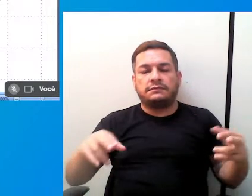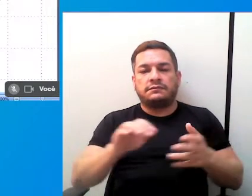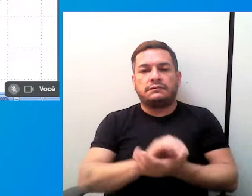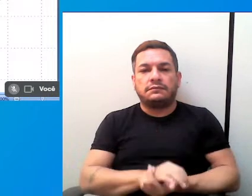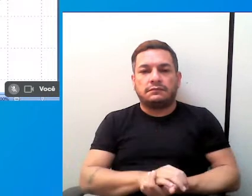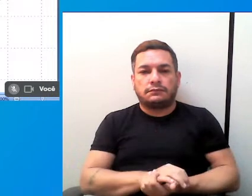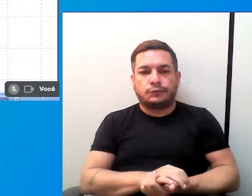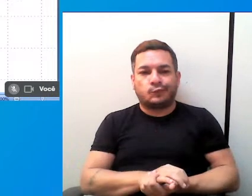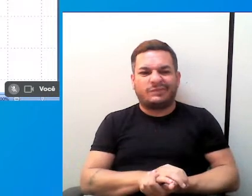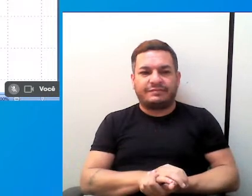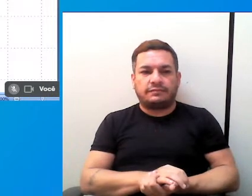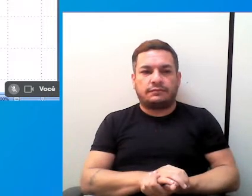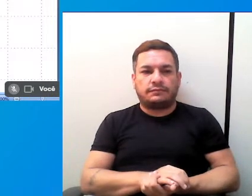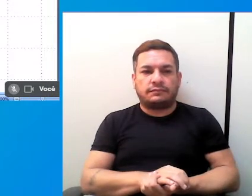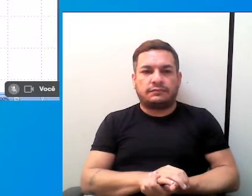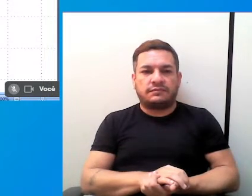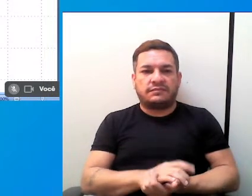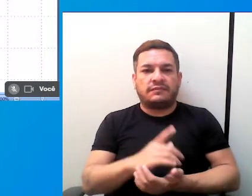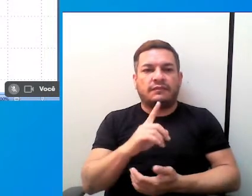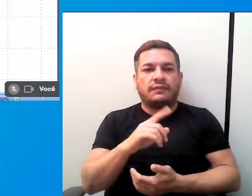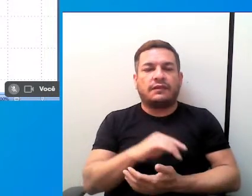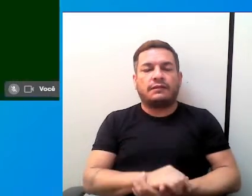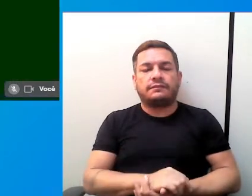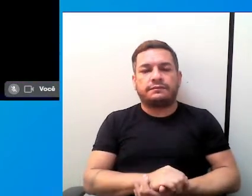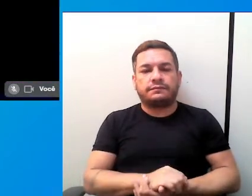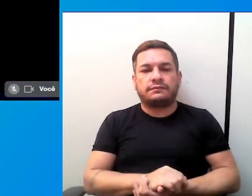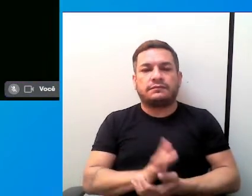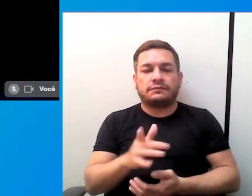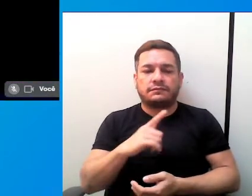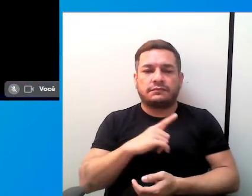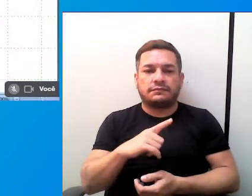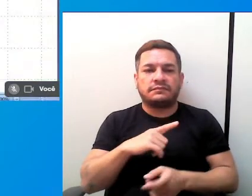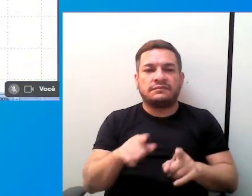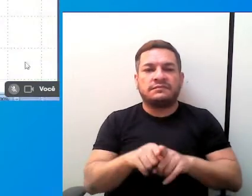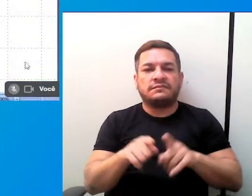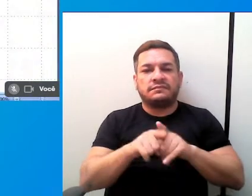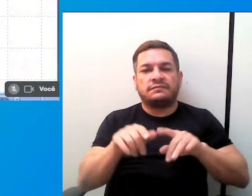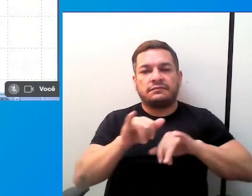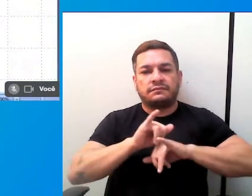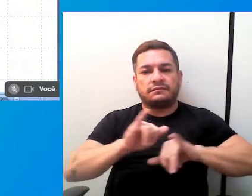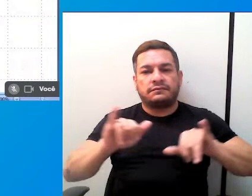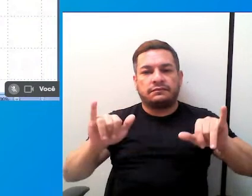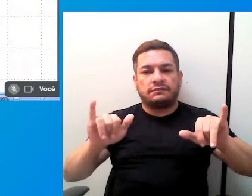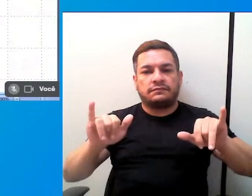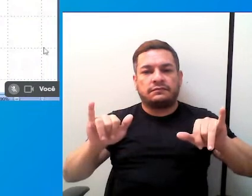educacionais, em Paraná. Nós já tivemos a publicação